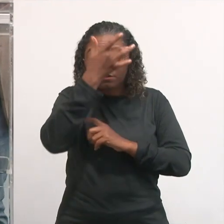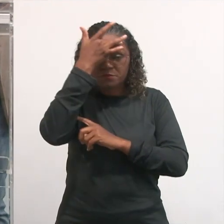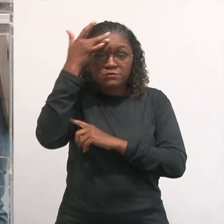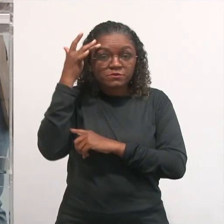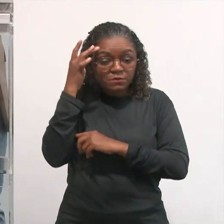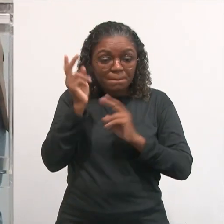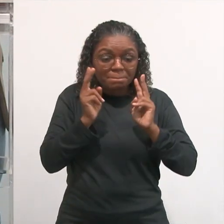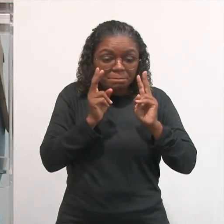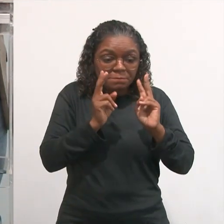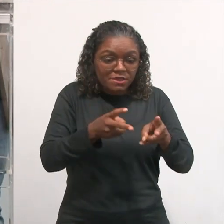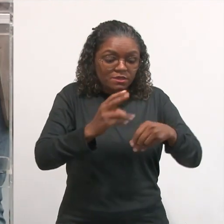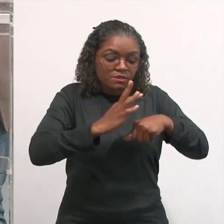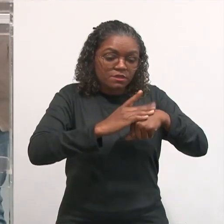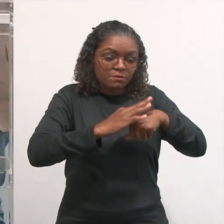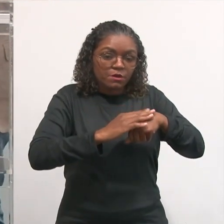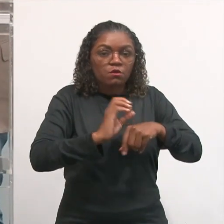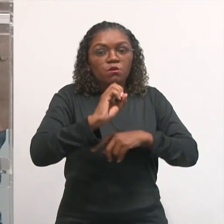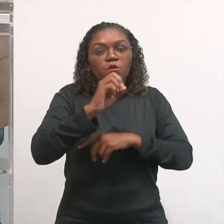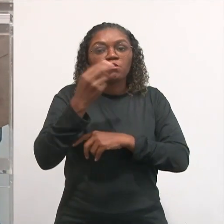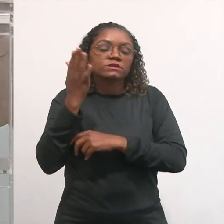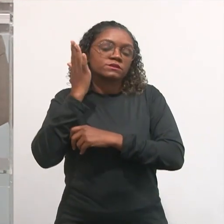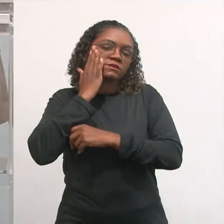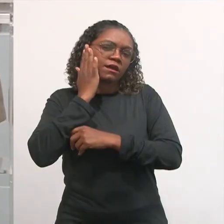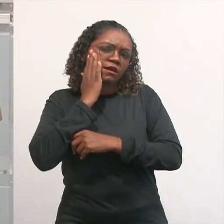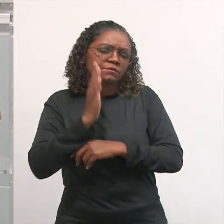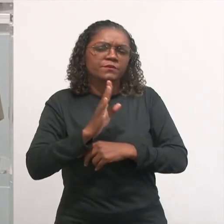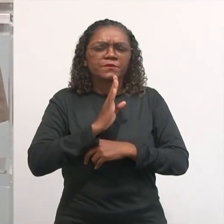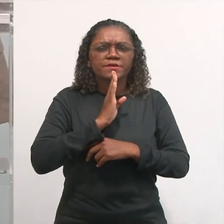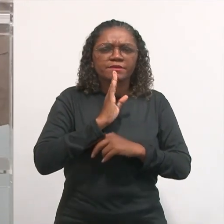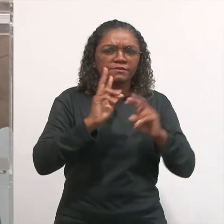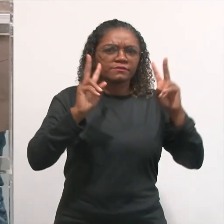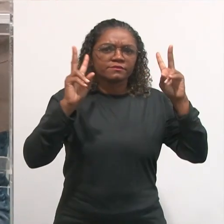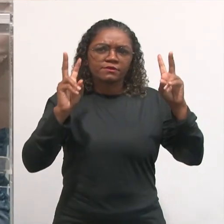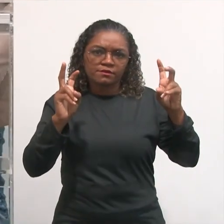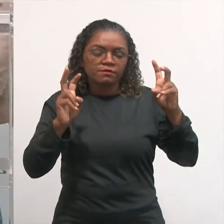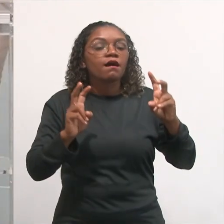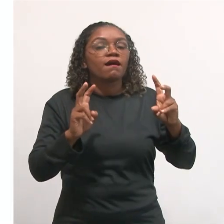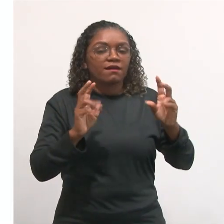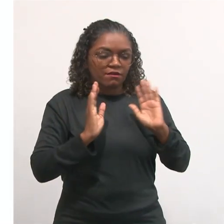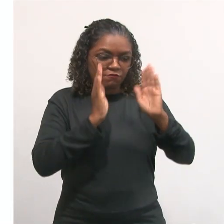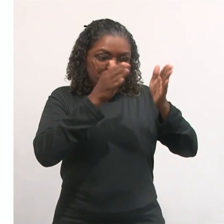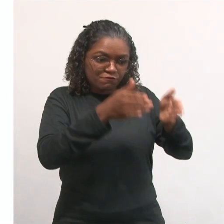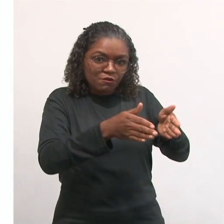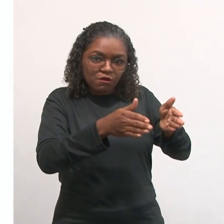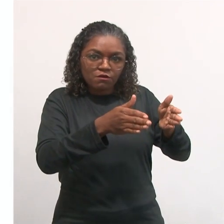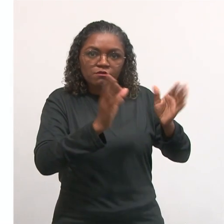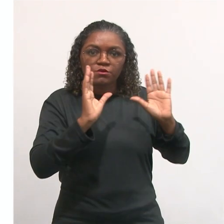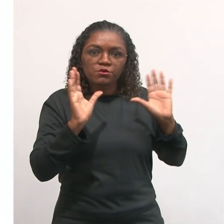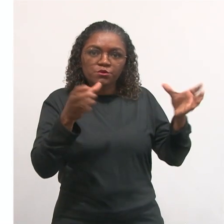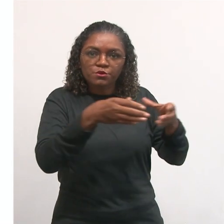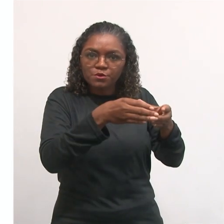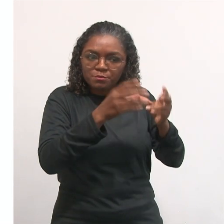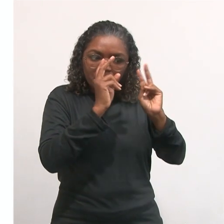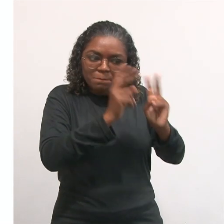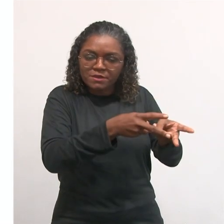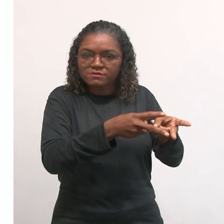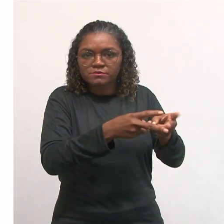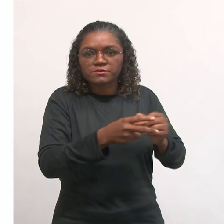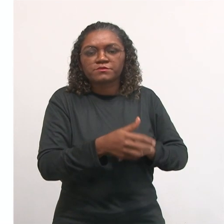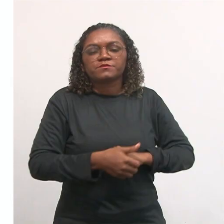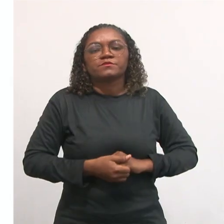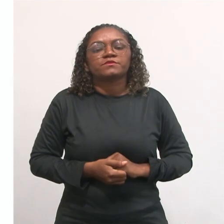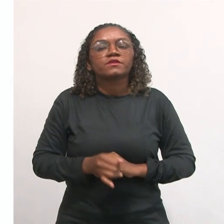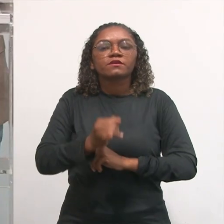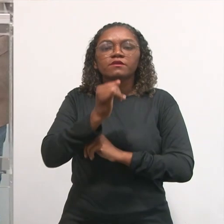têm conhecimento sobre aquilo, sobre uma determinada ação. Então eu vou fazer por esse julgamento, entendeu? Então, por